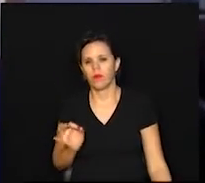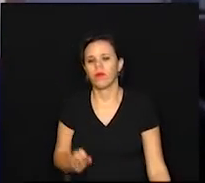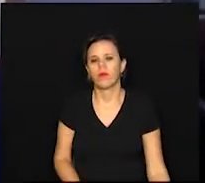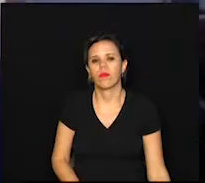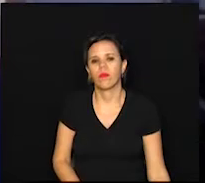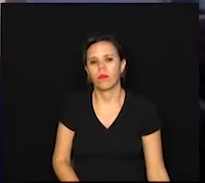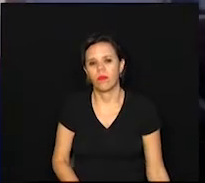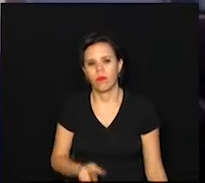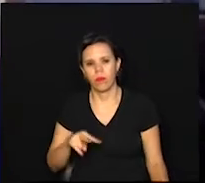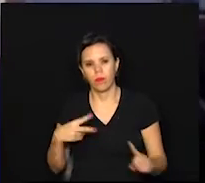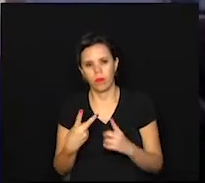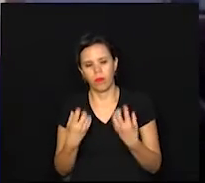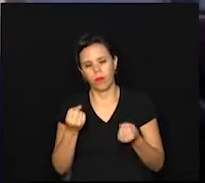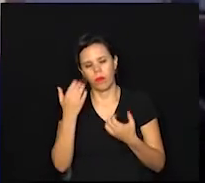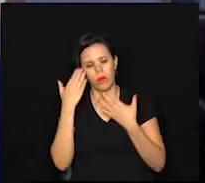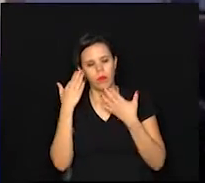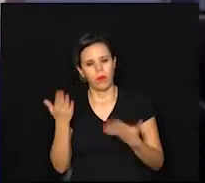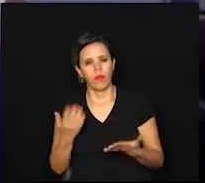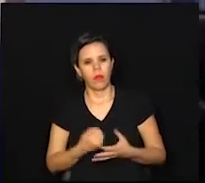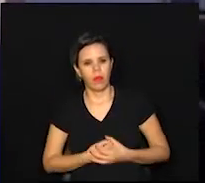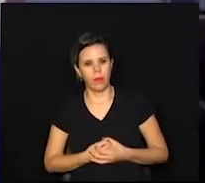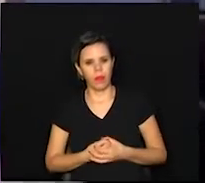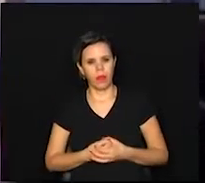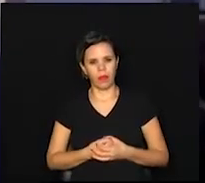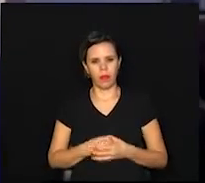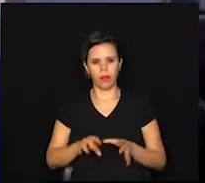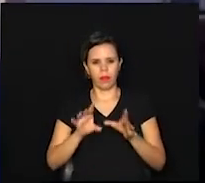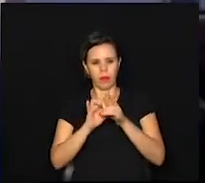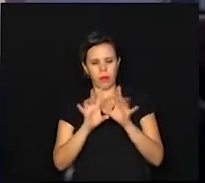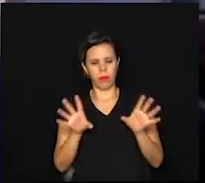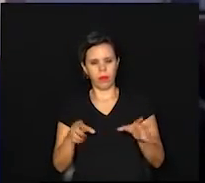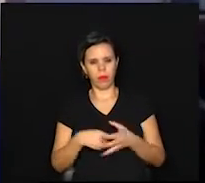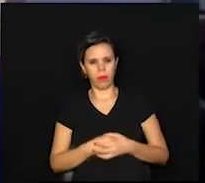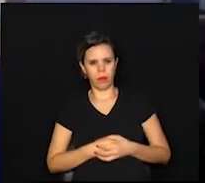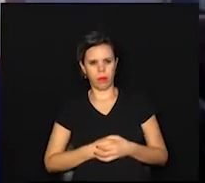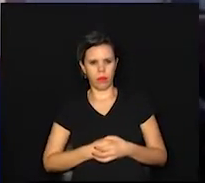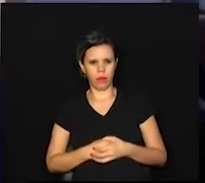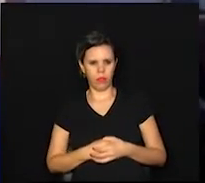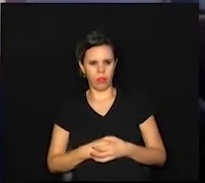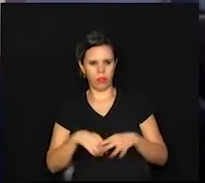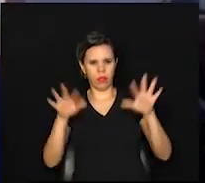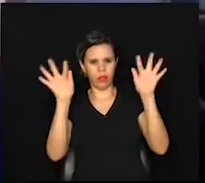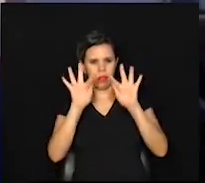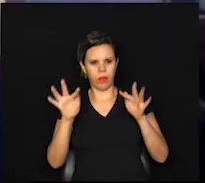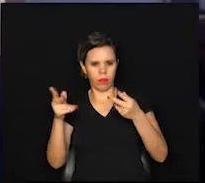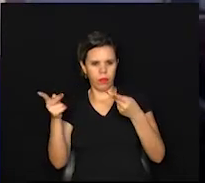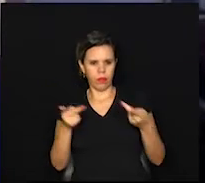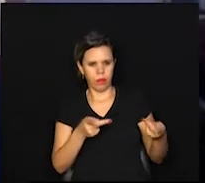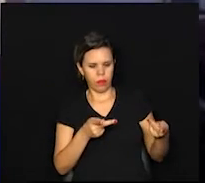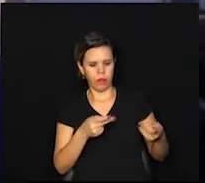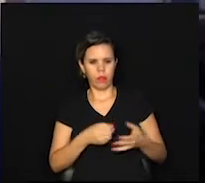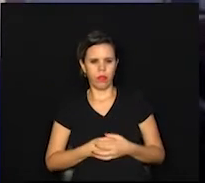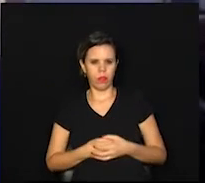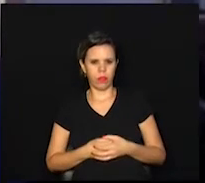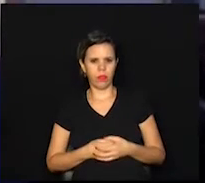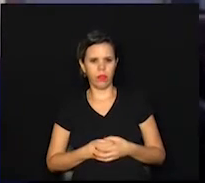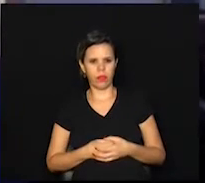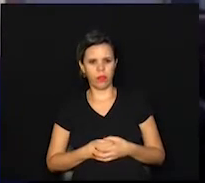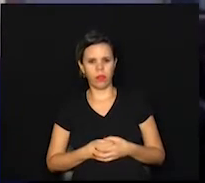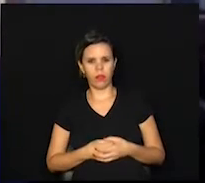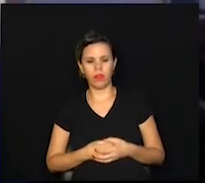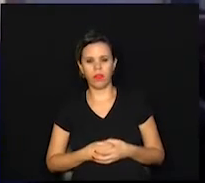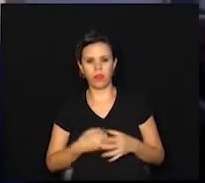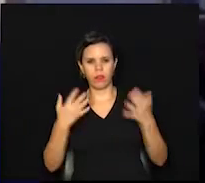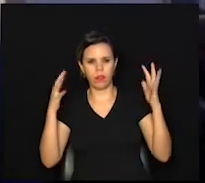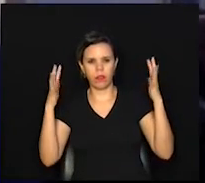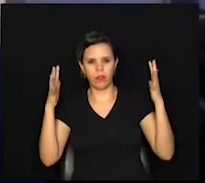perspectiva. Então, super obrigado. Estou super à disposição de vocês e estou muito feliz de ser convidado, né? Parabéns,